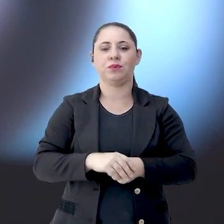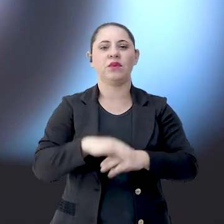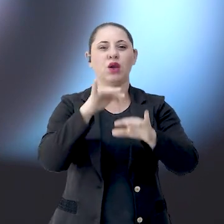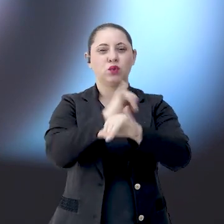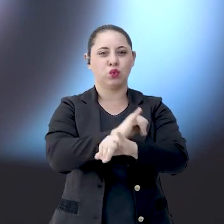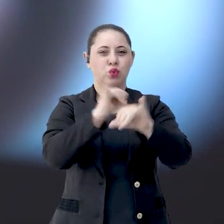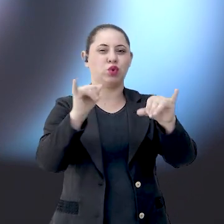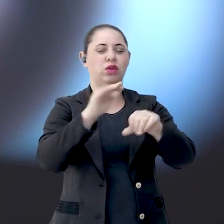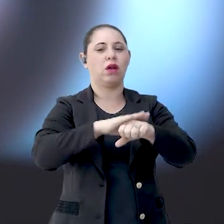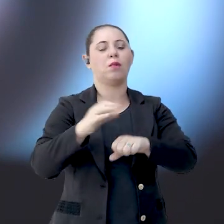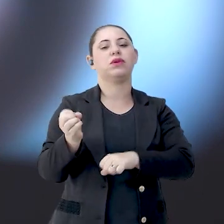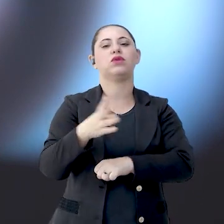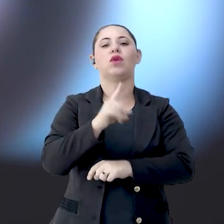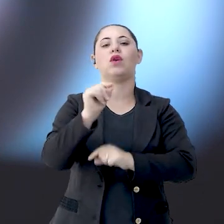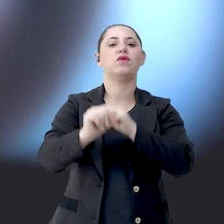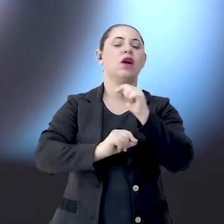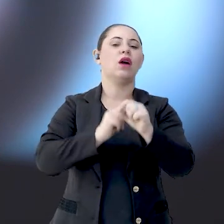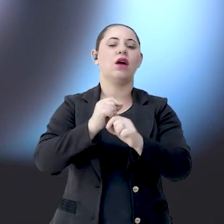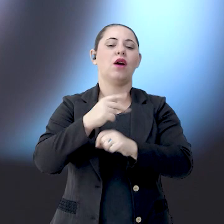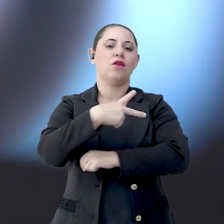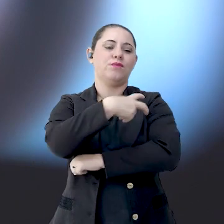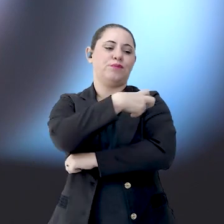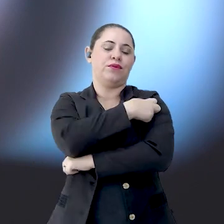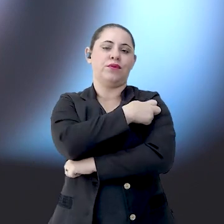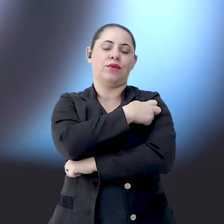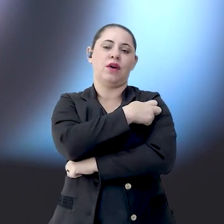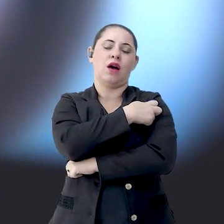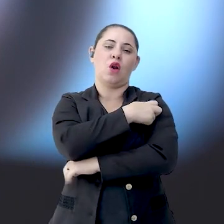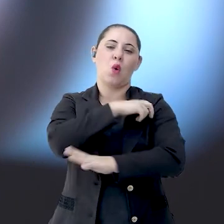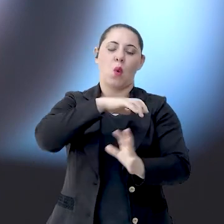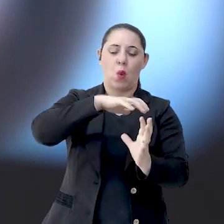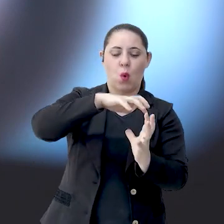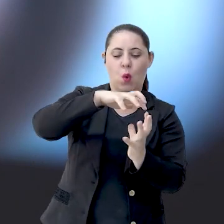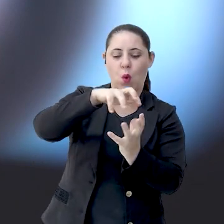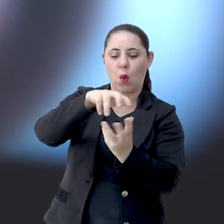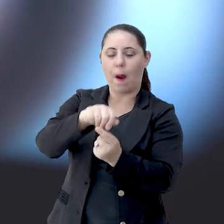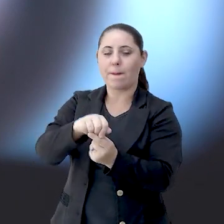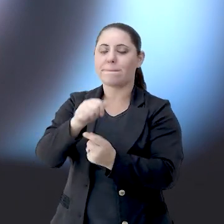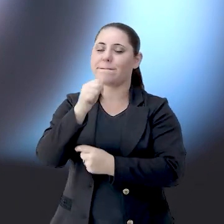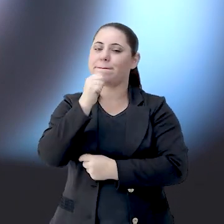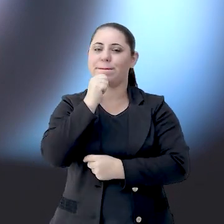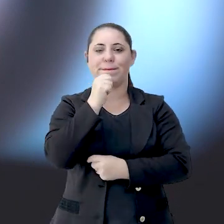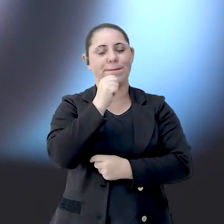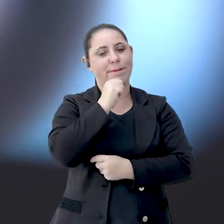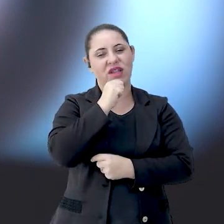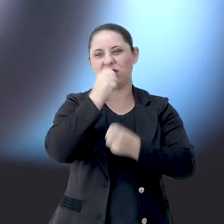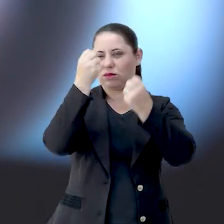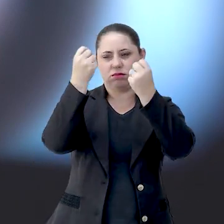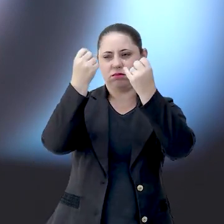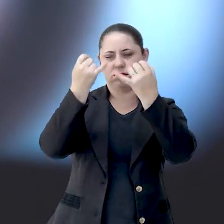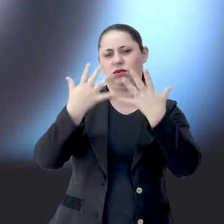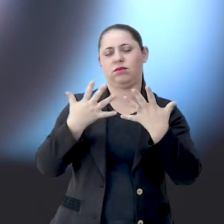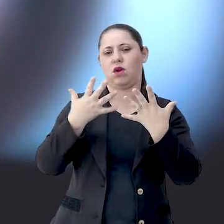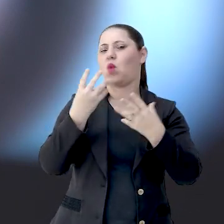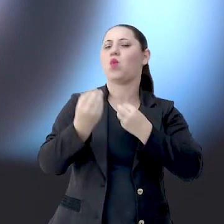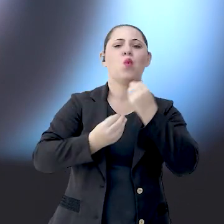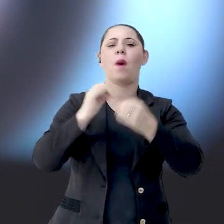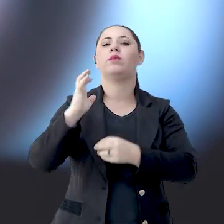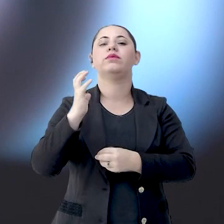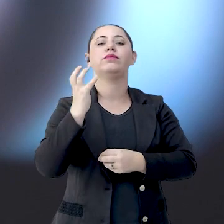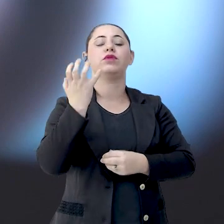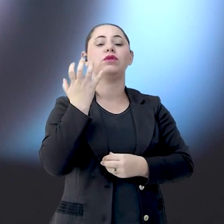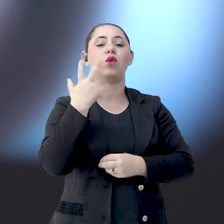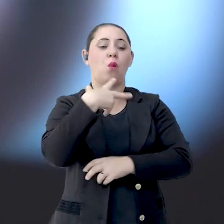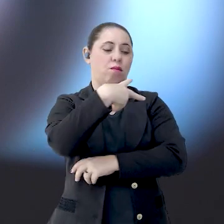alerta. Apesar das notícias mais recentes sobre as vacinas produzidas pelo mundo todo, ainda não está muito